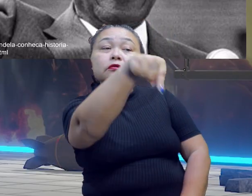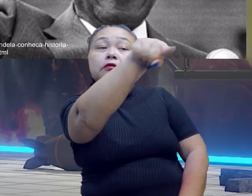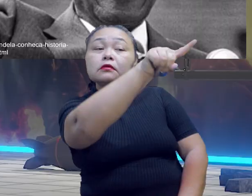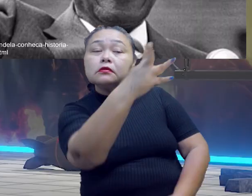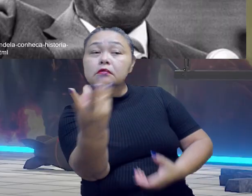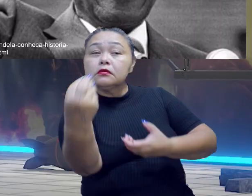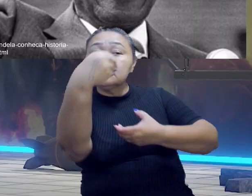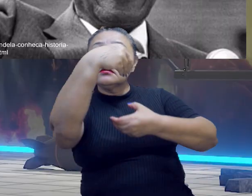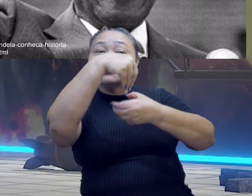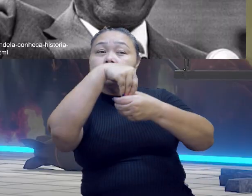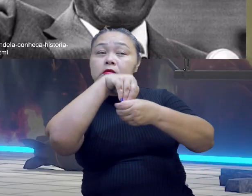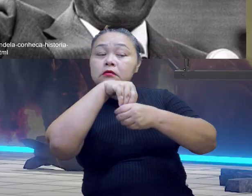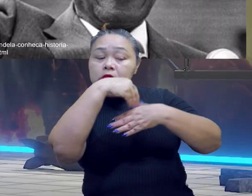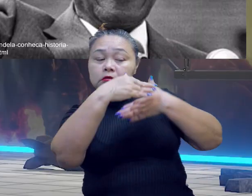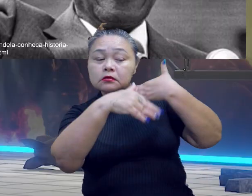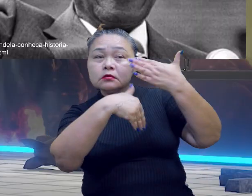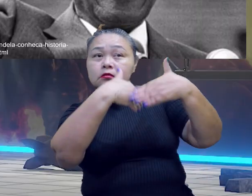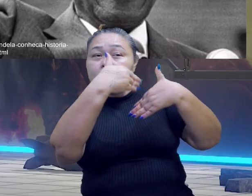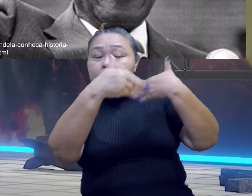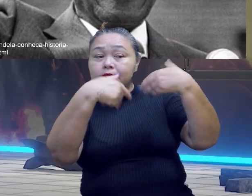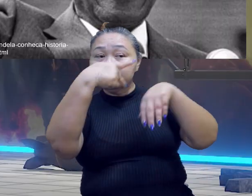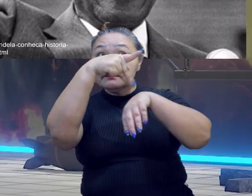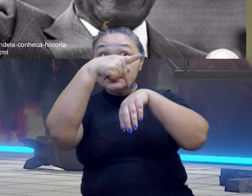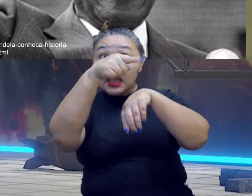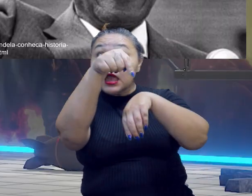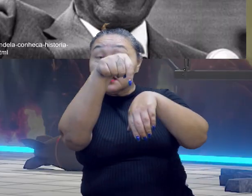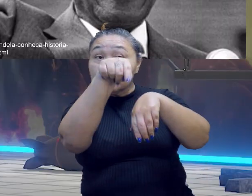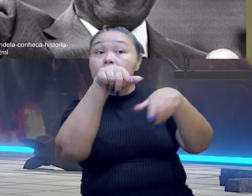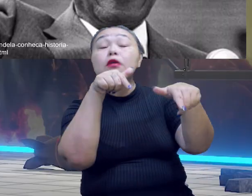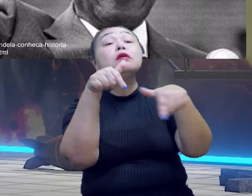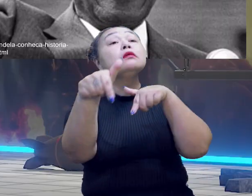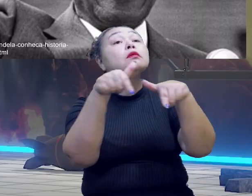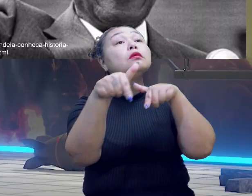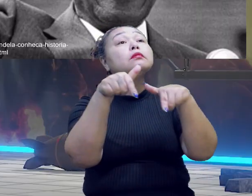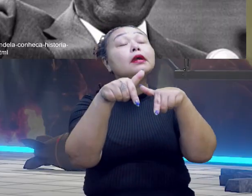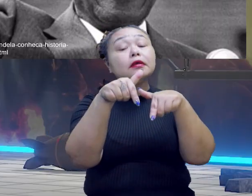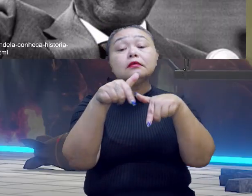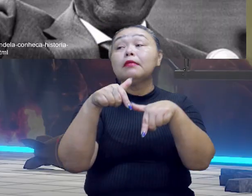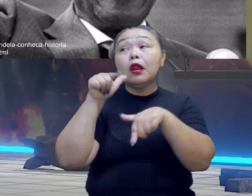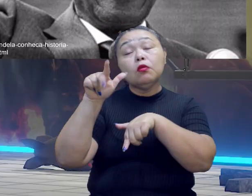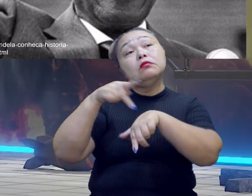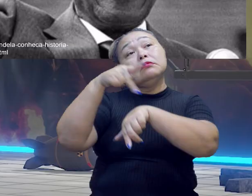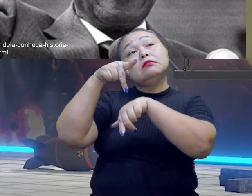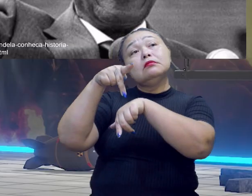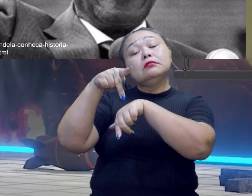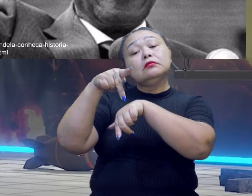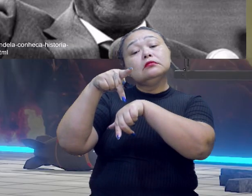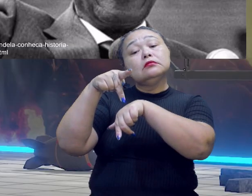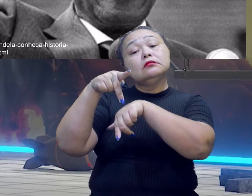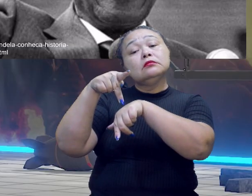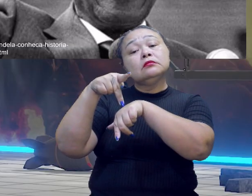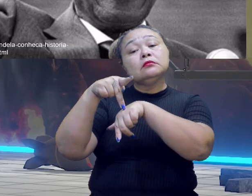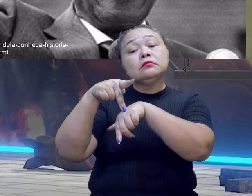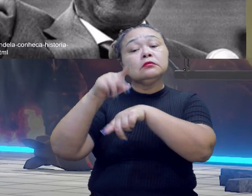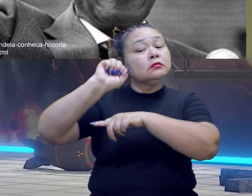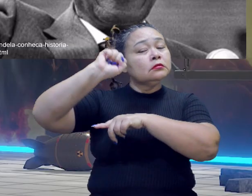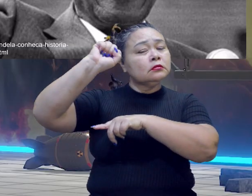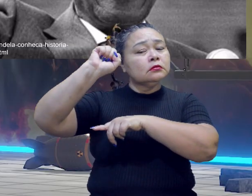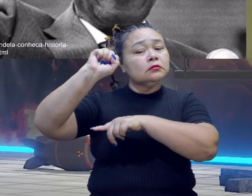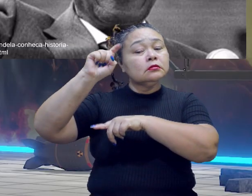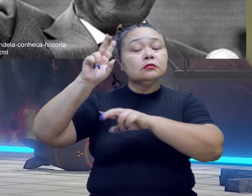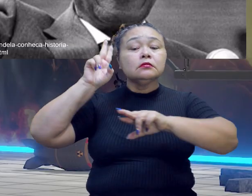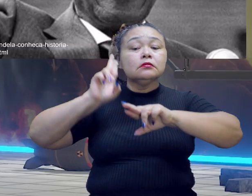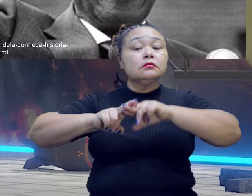vocês fazem parte da construção desse país, eu quero que vocês trabalhem para o nosso país. Nelson Mandela saiu